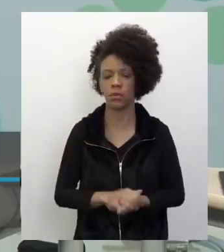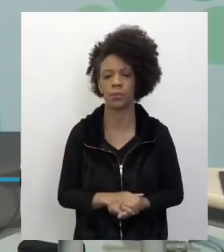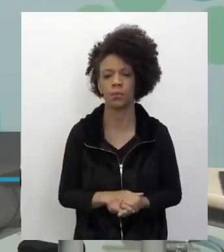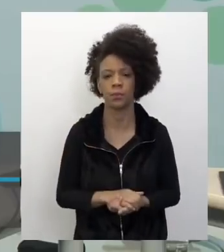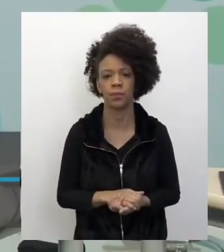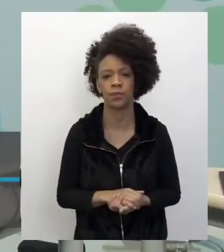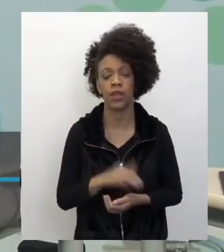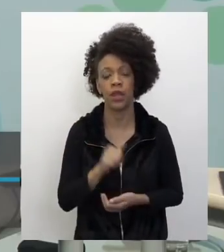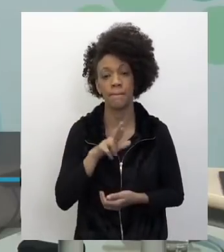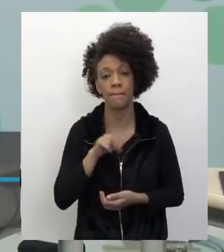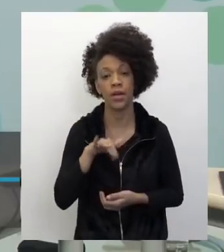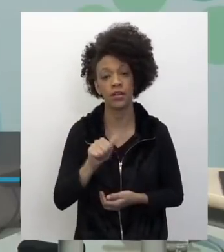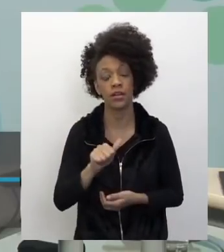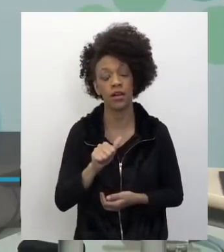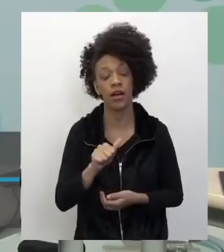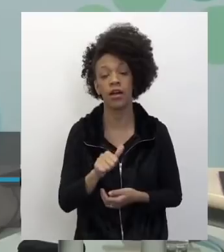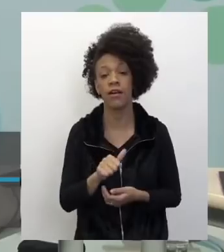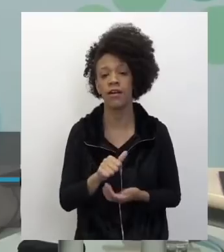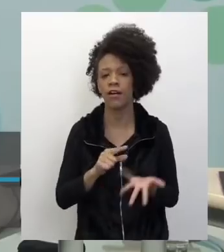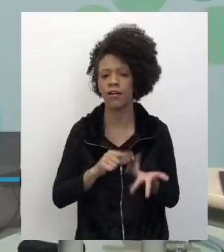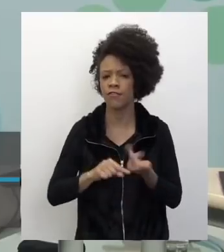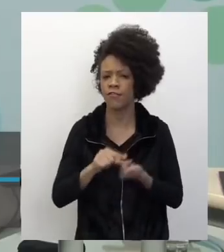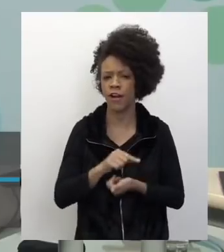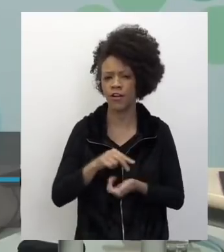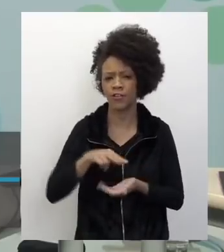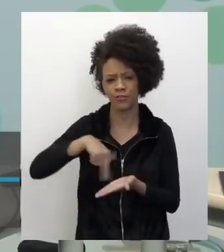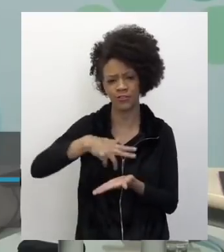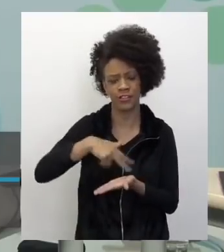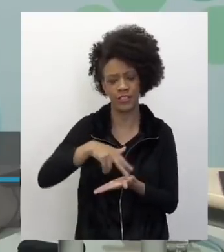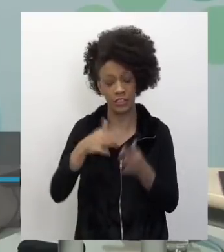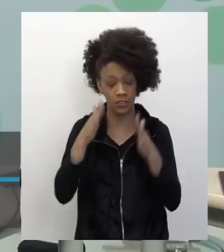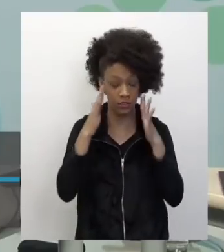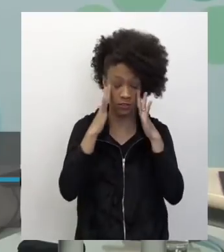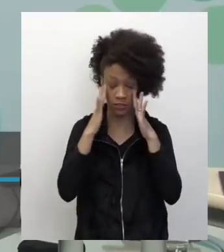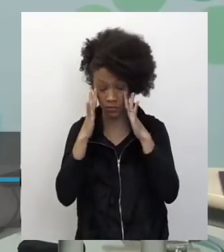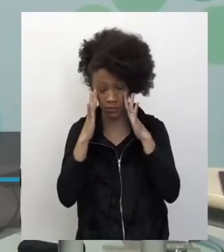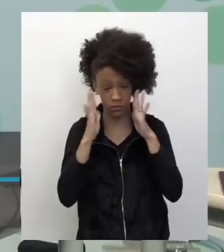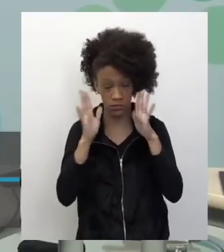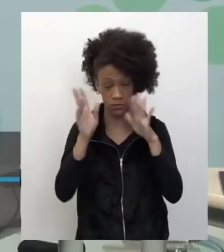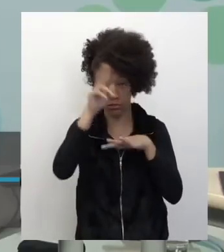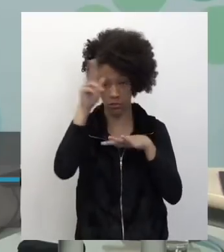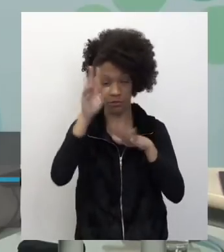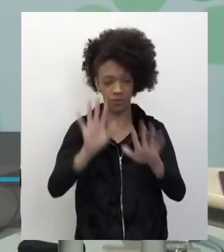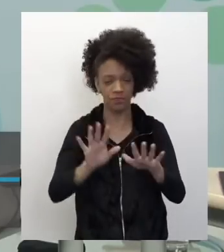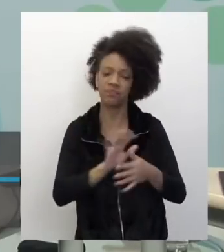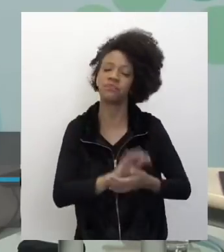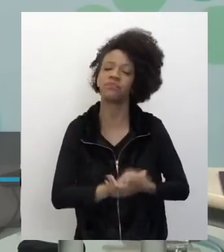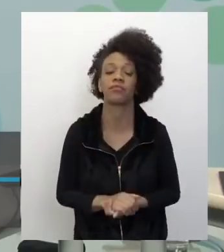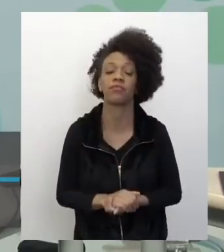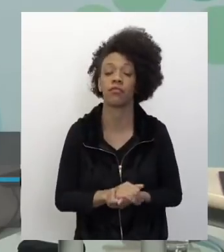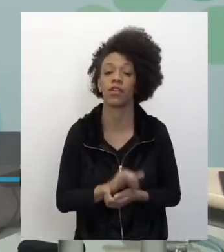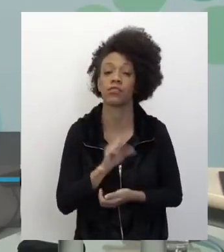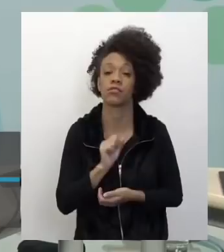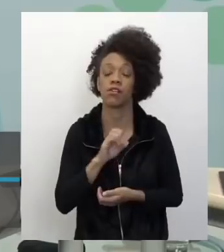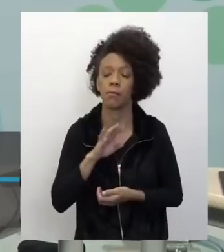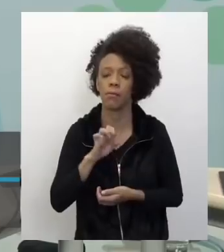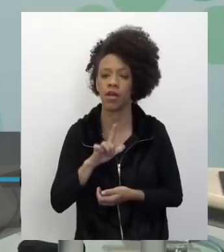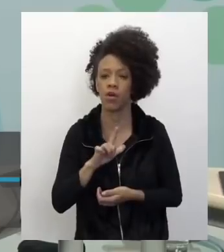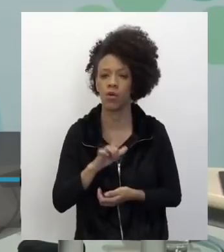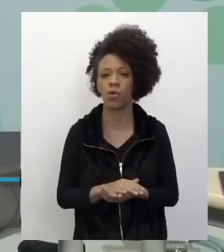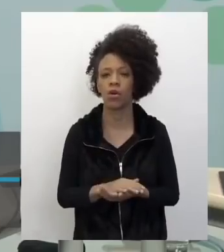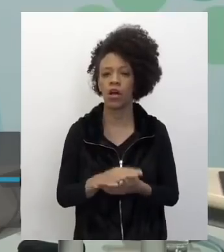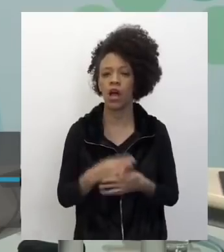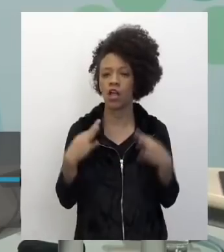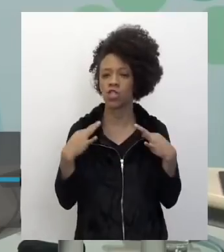Maria Clara falou que muitos rodopios a deixaram meio tonta. Né? A Isabel fala dos